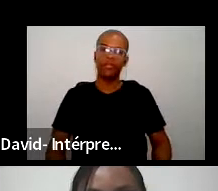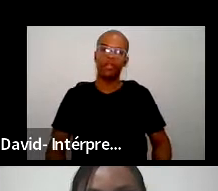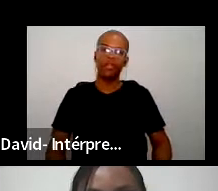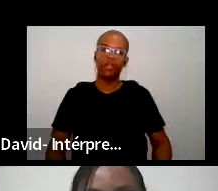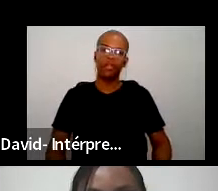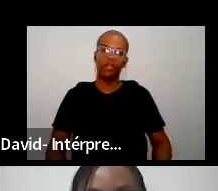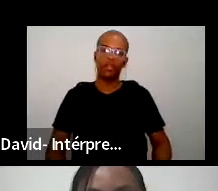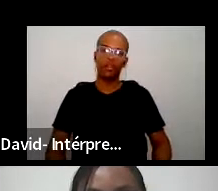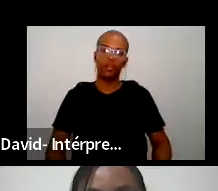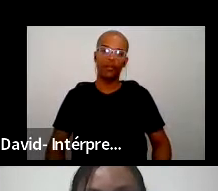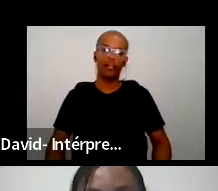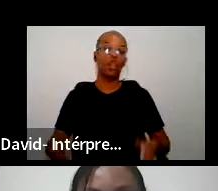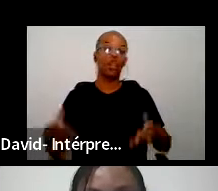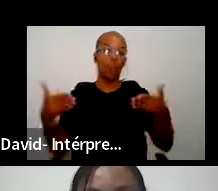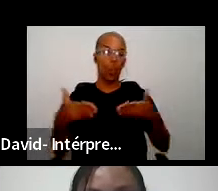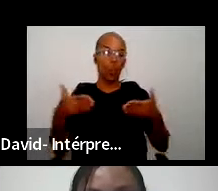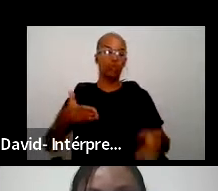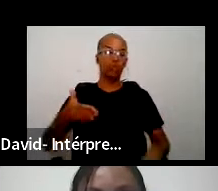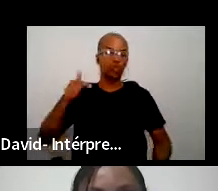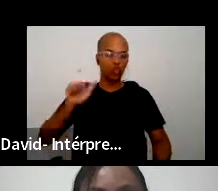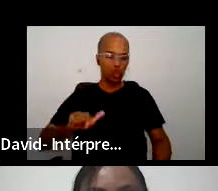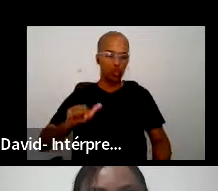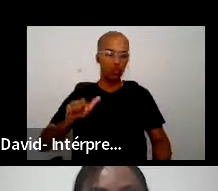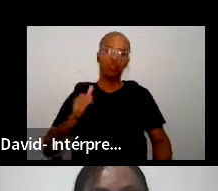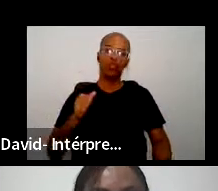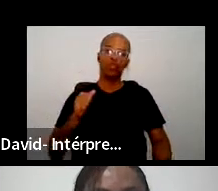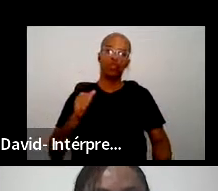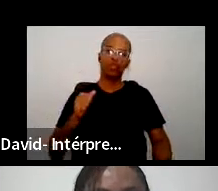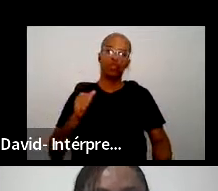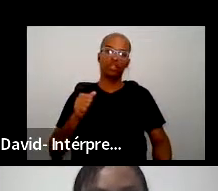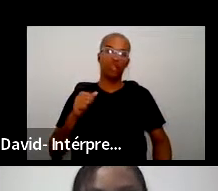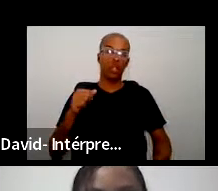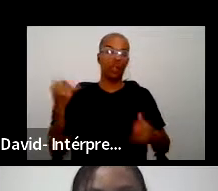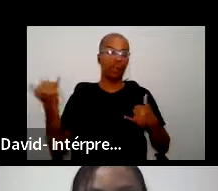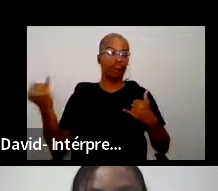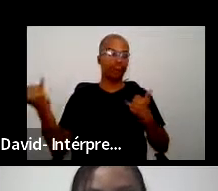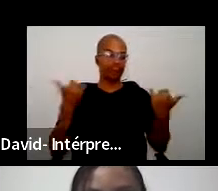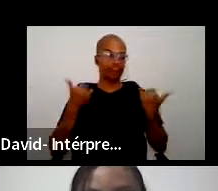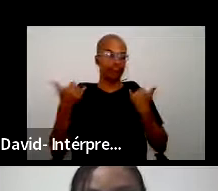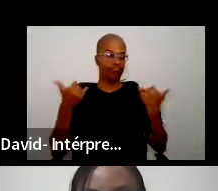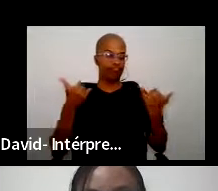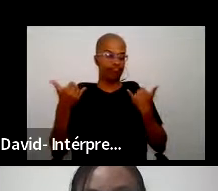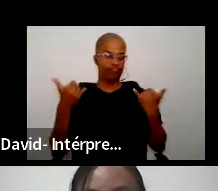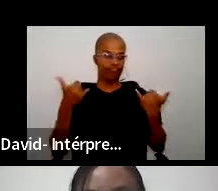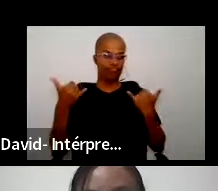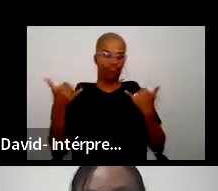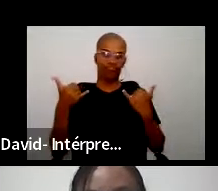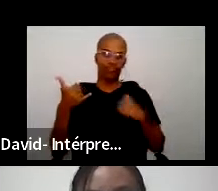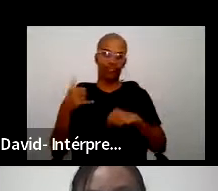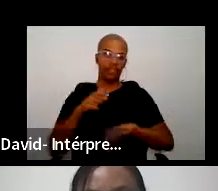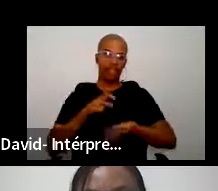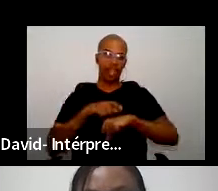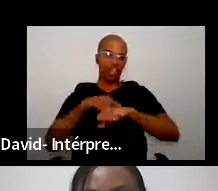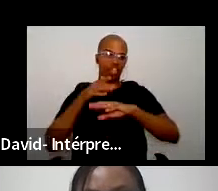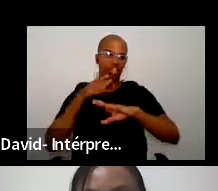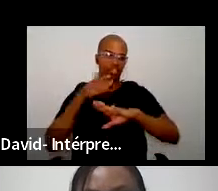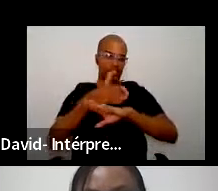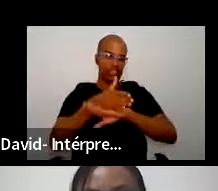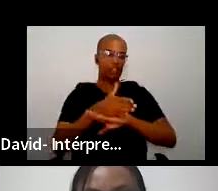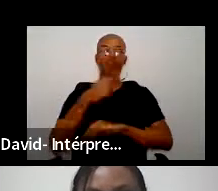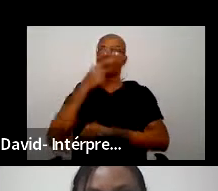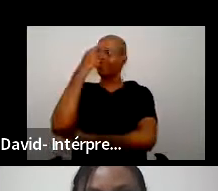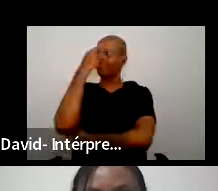teve mais um episódio, um desdobramento que eu soube, assim, no momento que a gente estava entrando aqui,